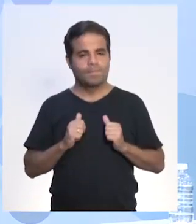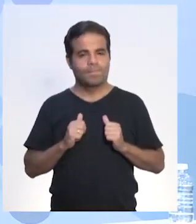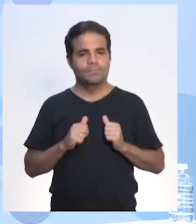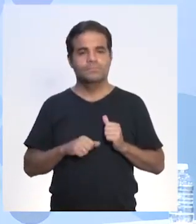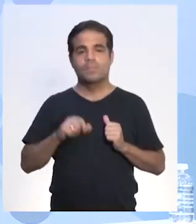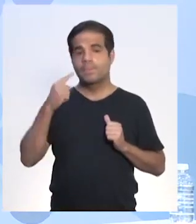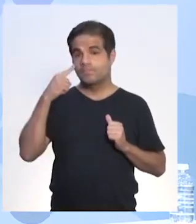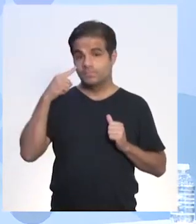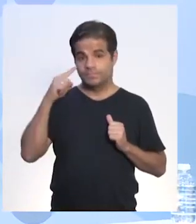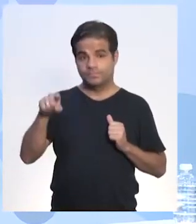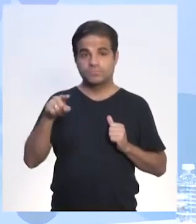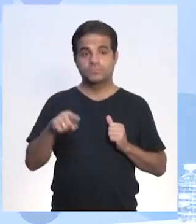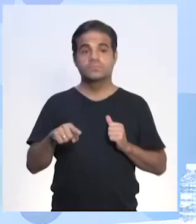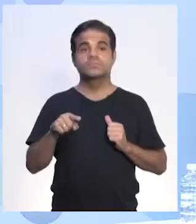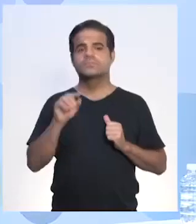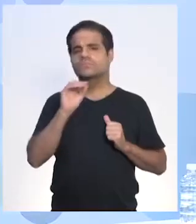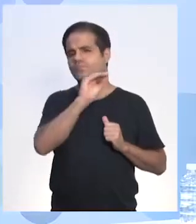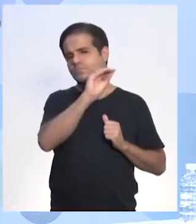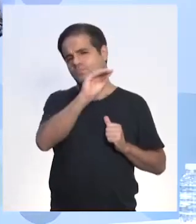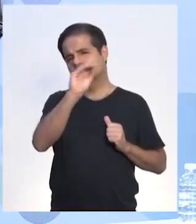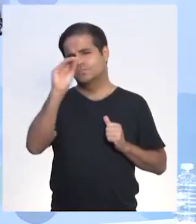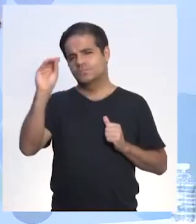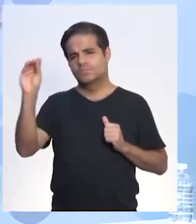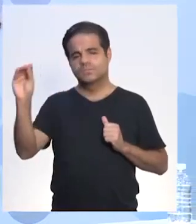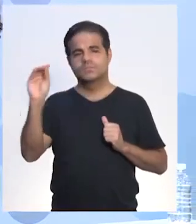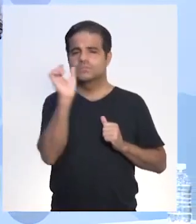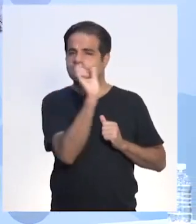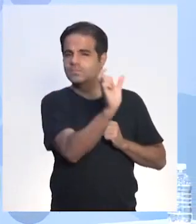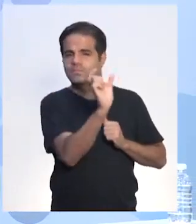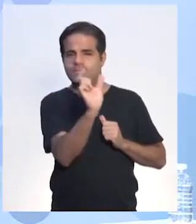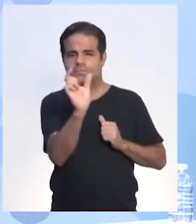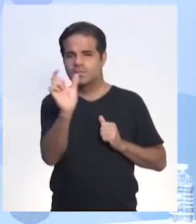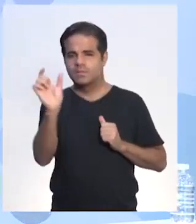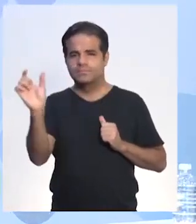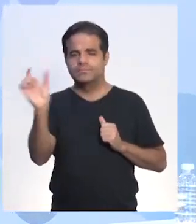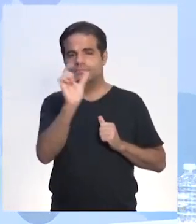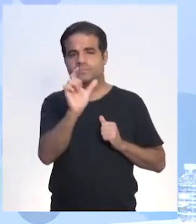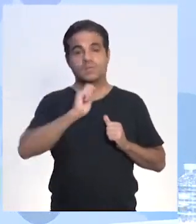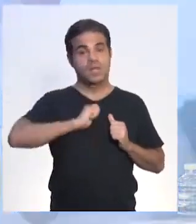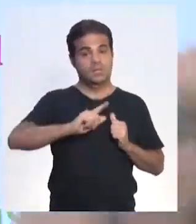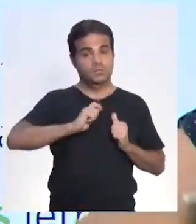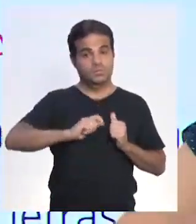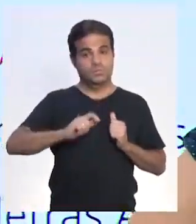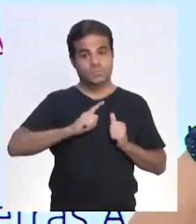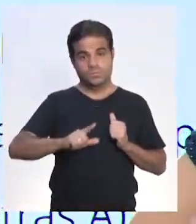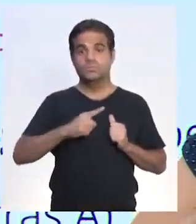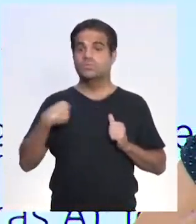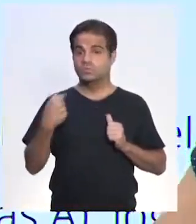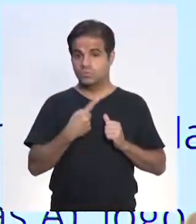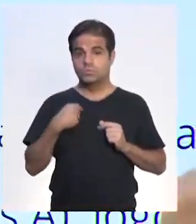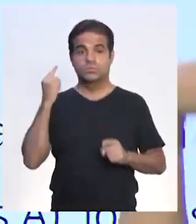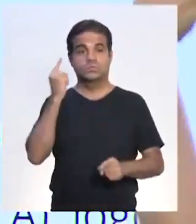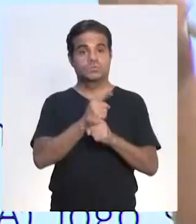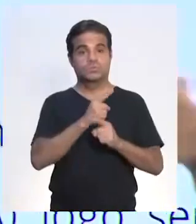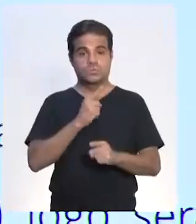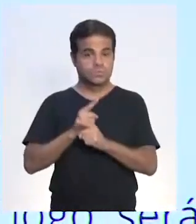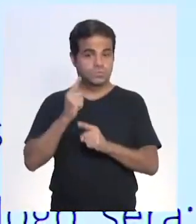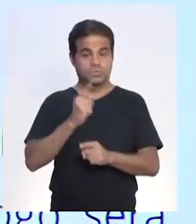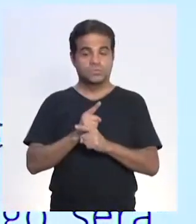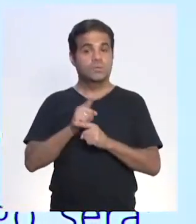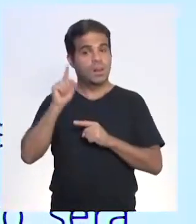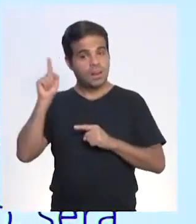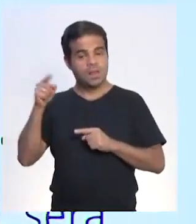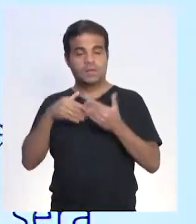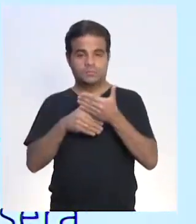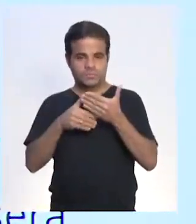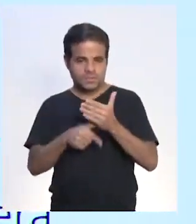tá vendo aqui, ó, eu coloquei todas as palavras em azul, são as que nós encontramos lá no